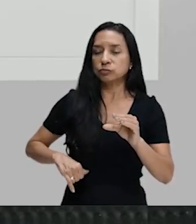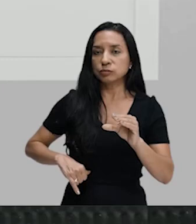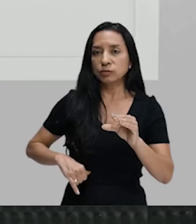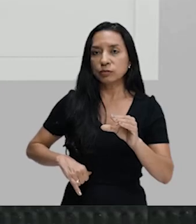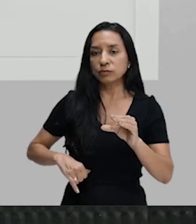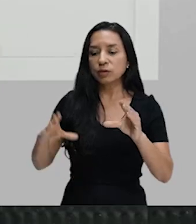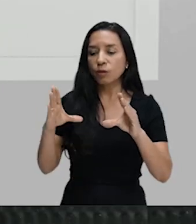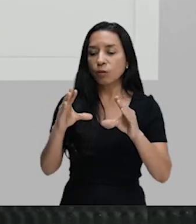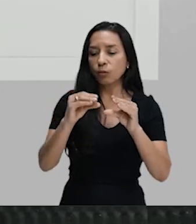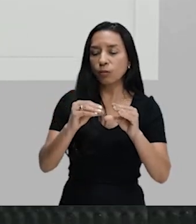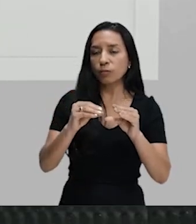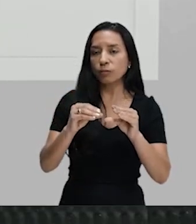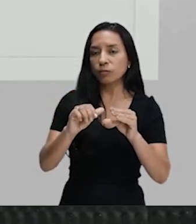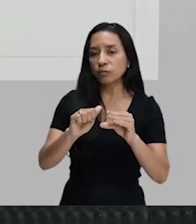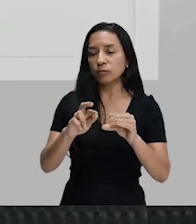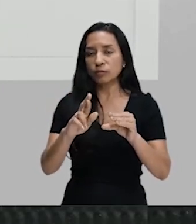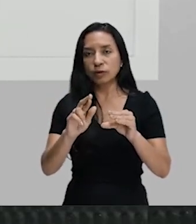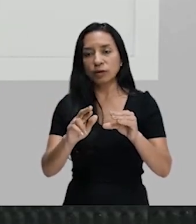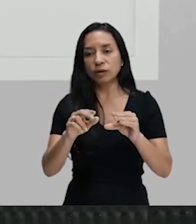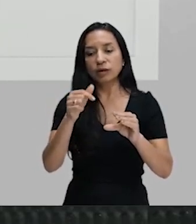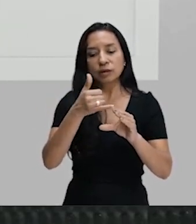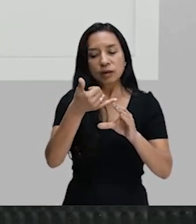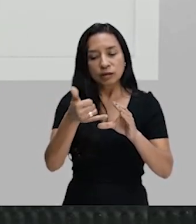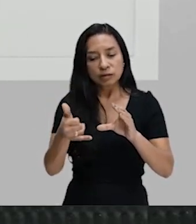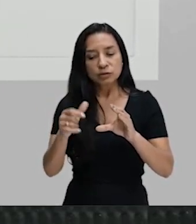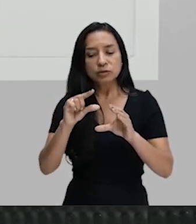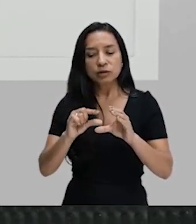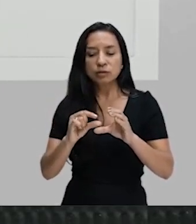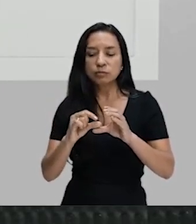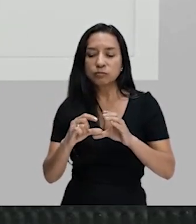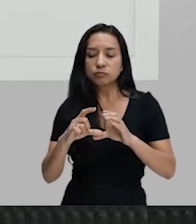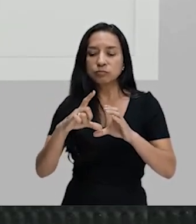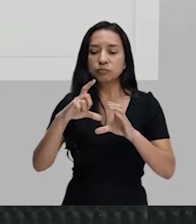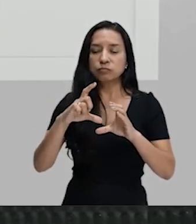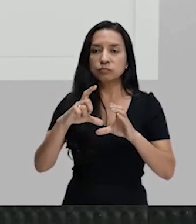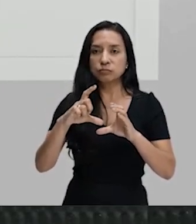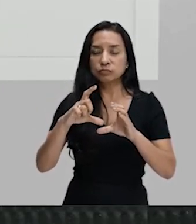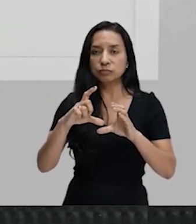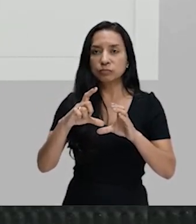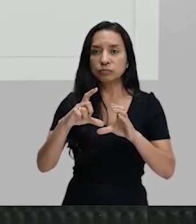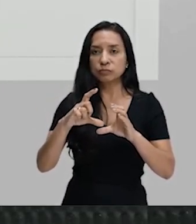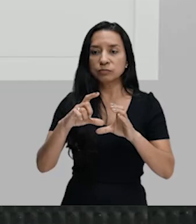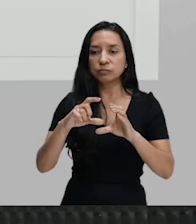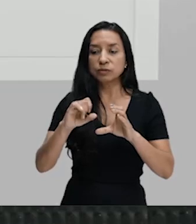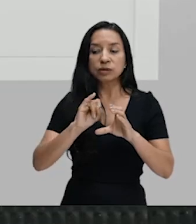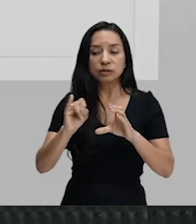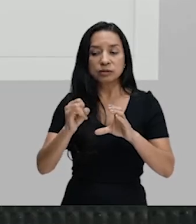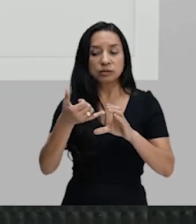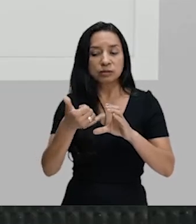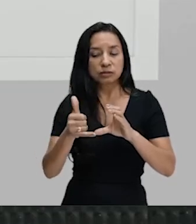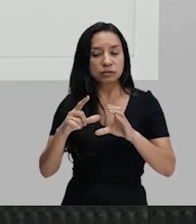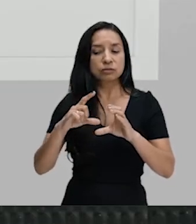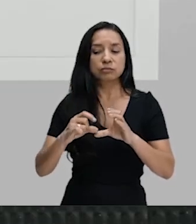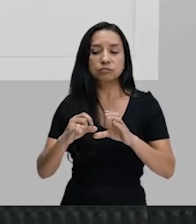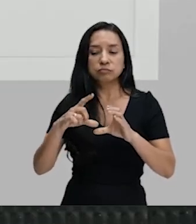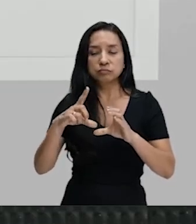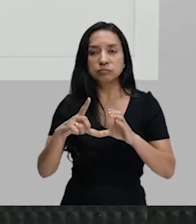ar, a energia interna faz o quê? Ela aumenta, certo? Se a energia interna